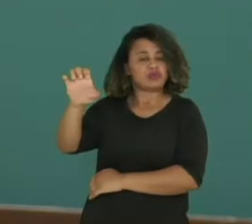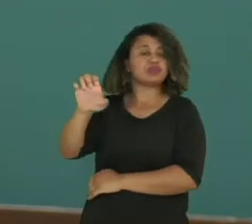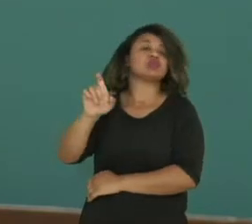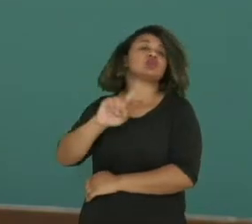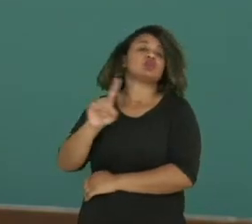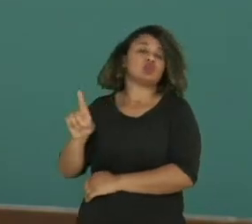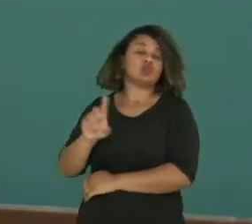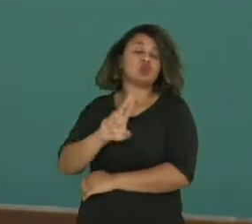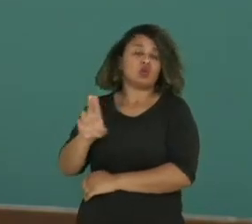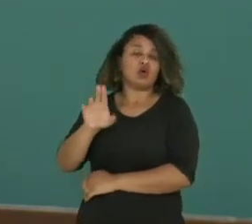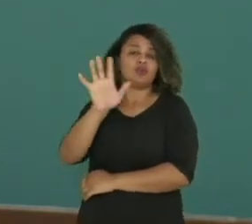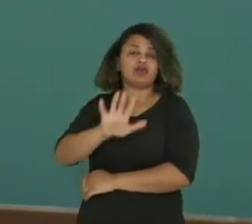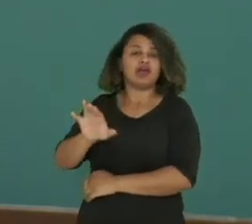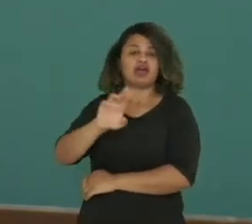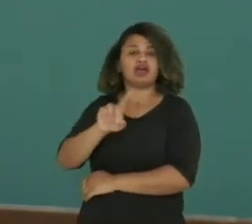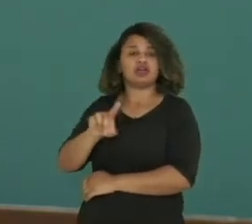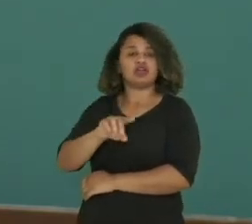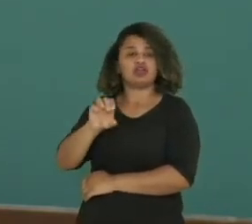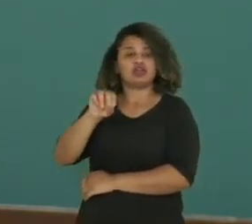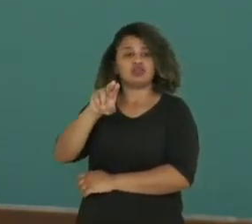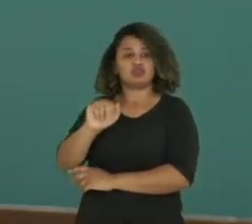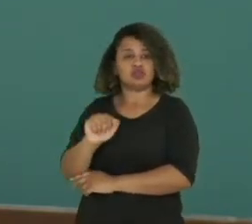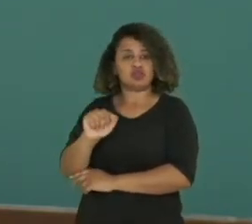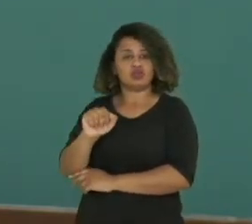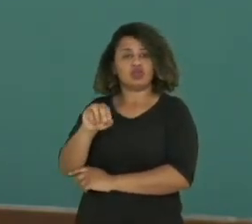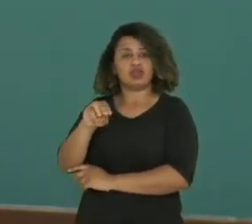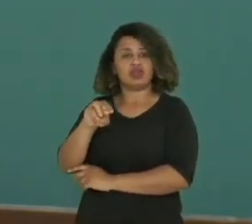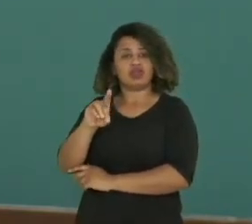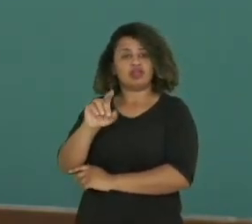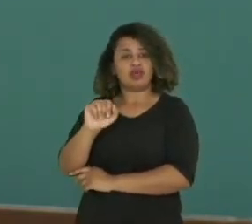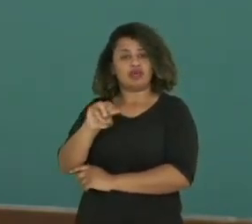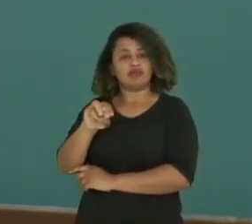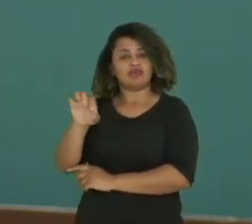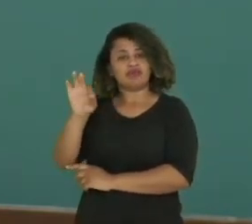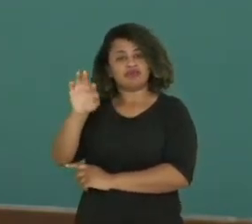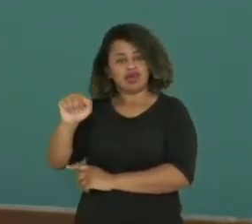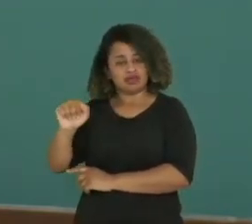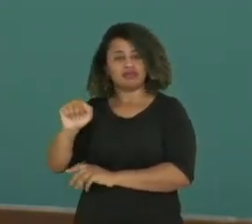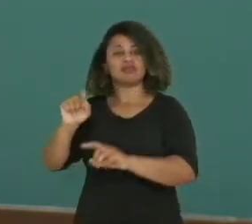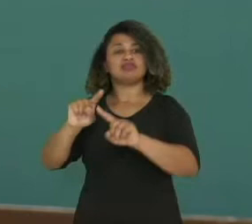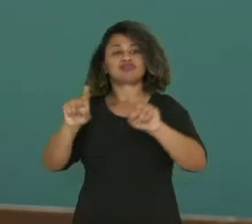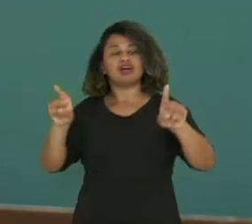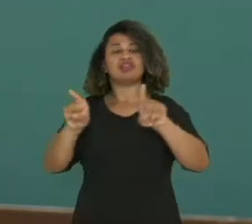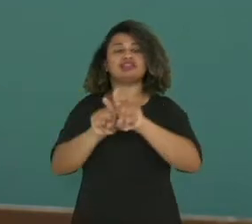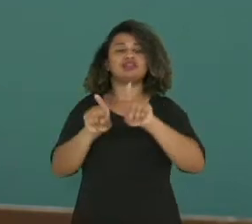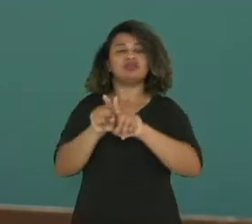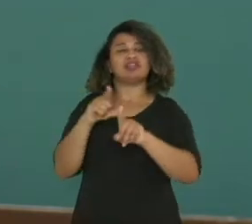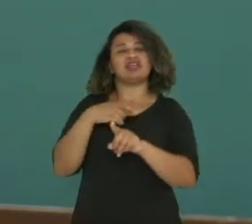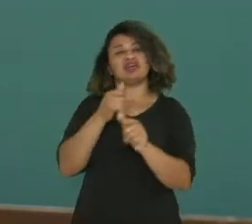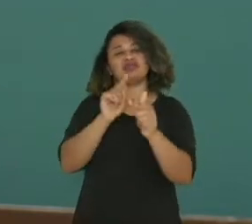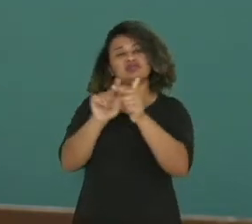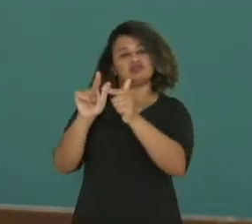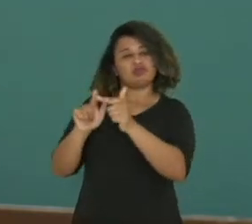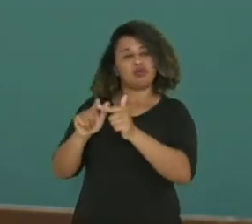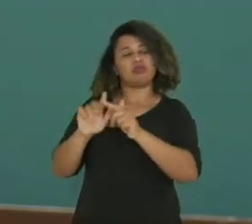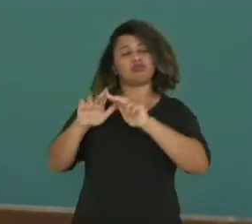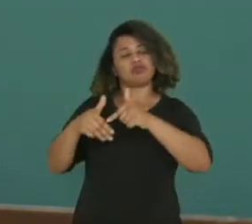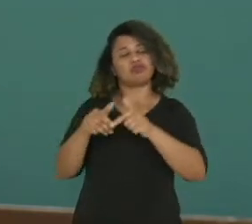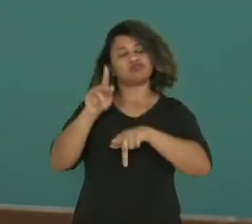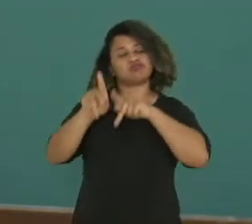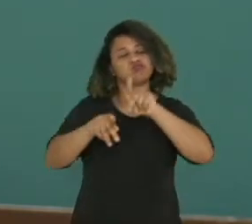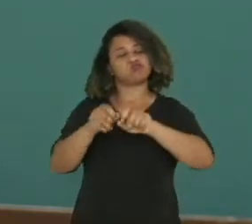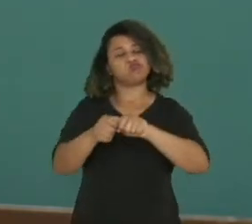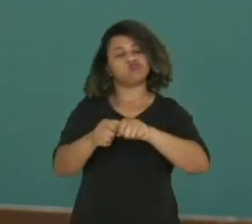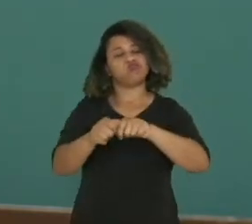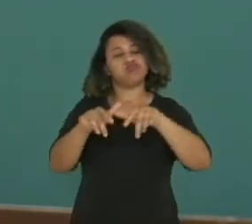de Zona da Mata. Mas nós temos alguns problemas em função dessa grande concentração de população e de atividades